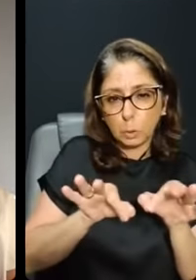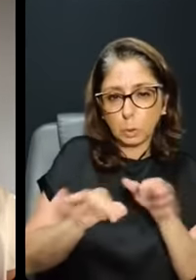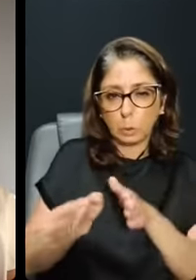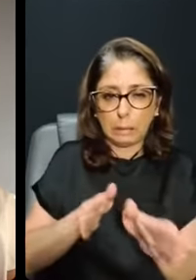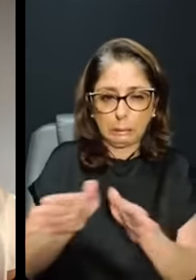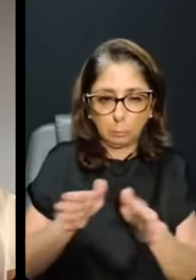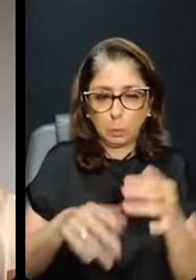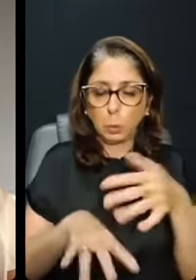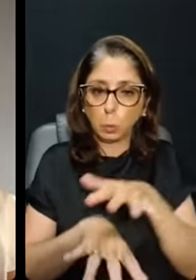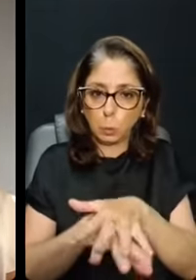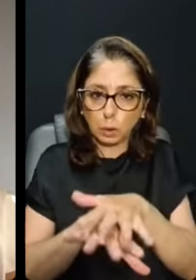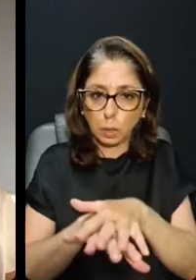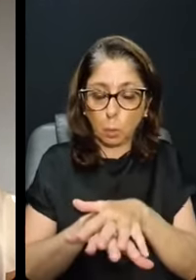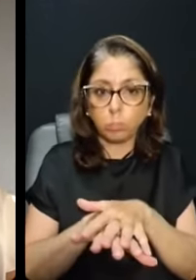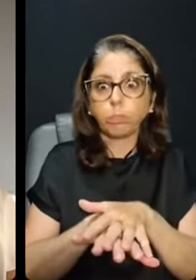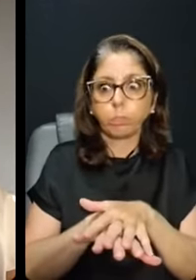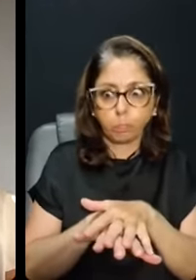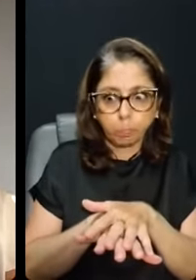muito